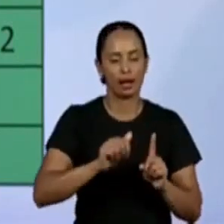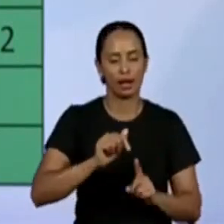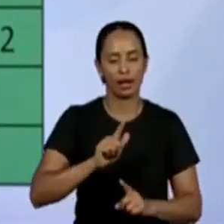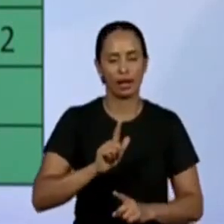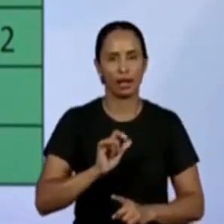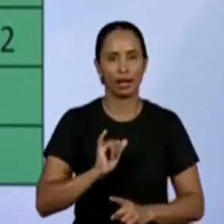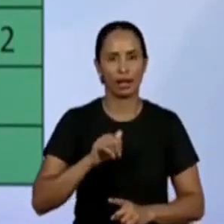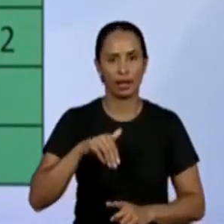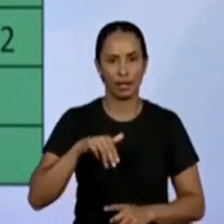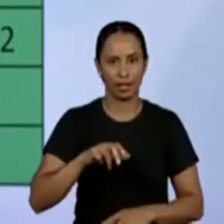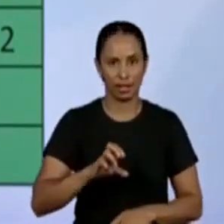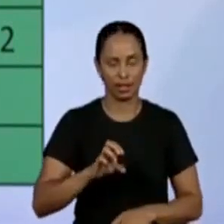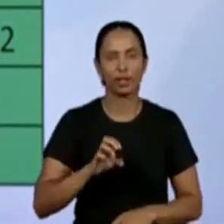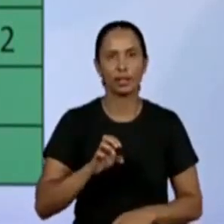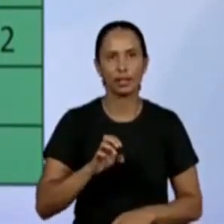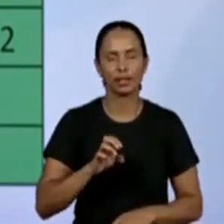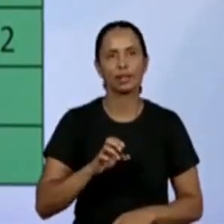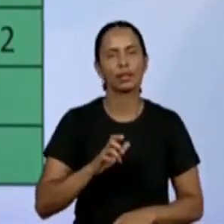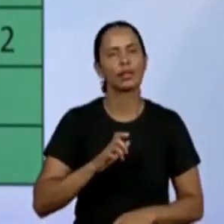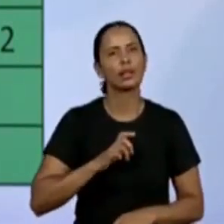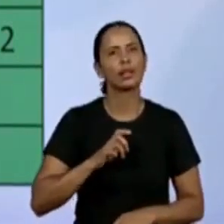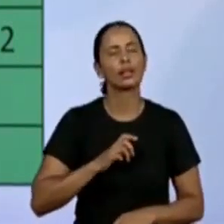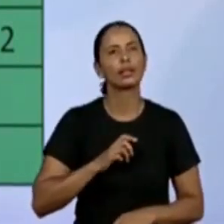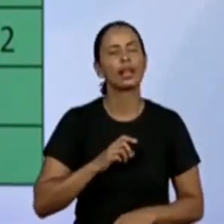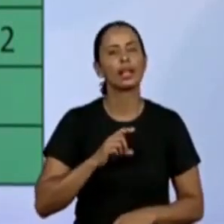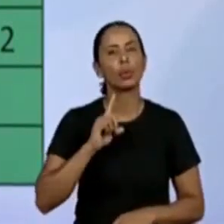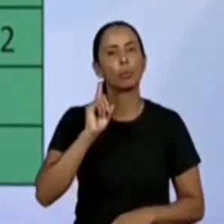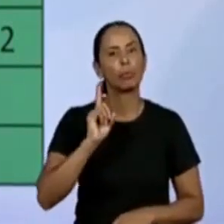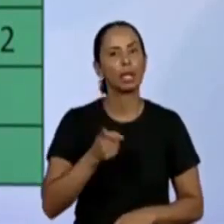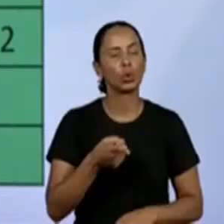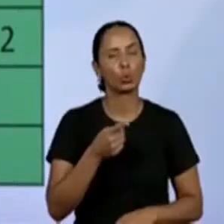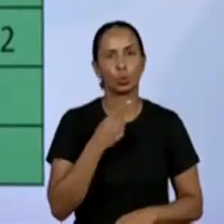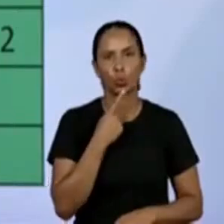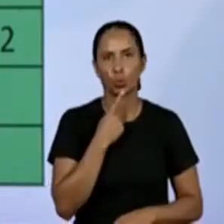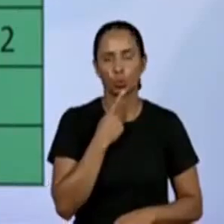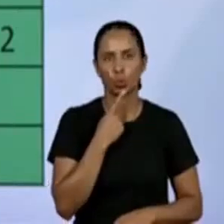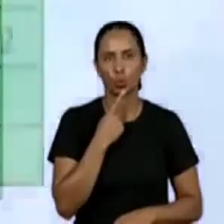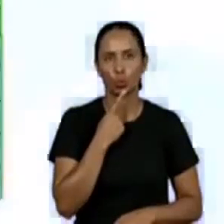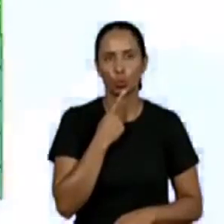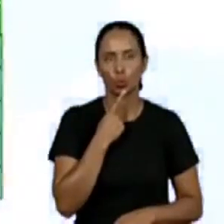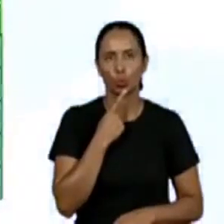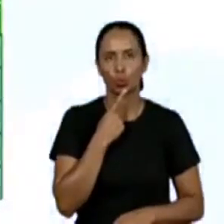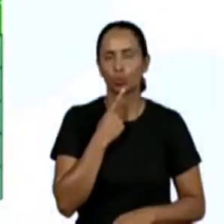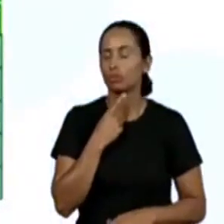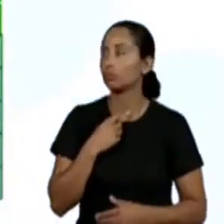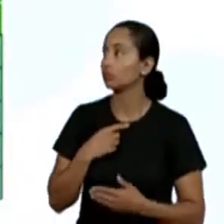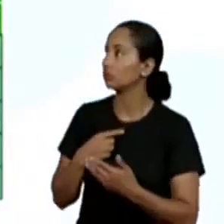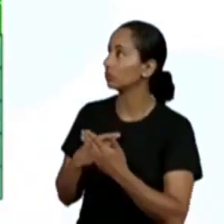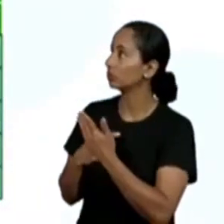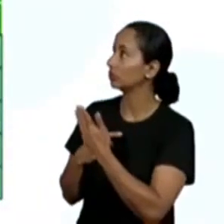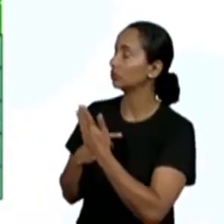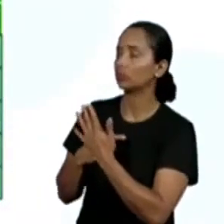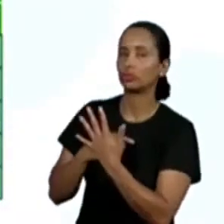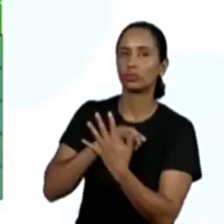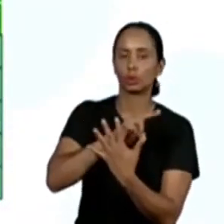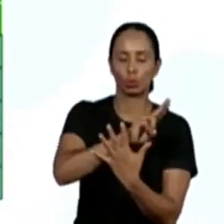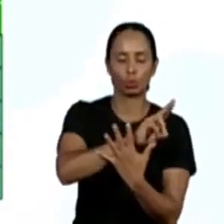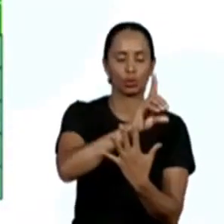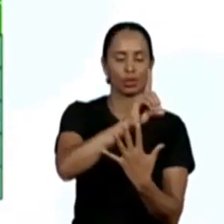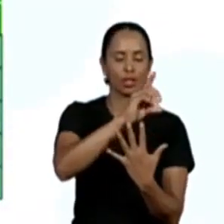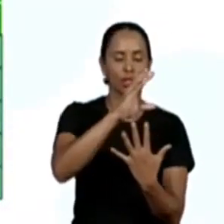posição, no caso de milhar, mas de uma unidade. É só escrever como se fosse unidade, né? Ó,